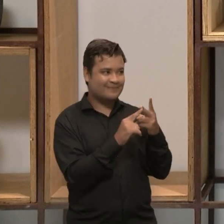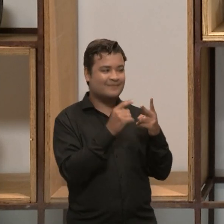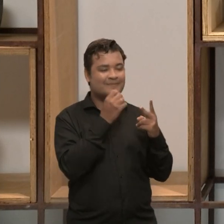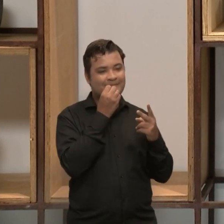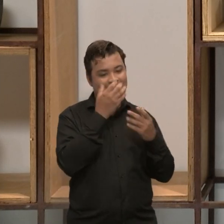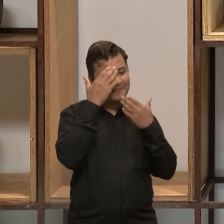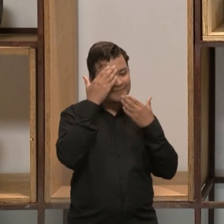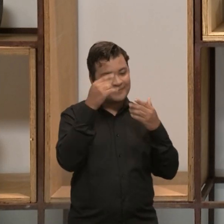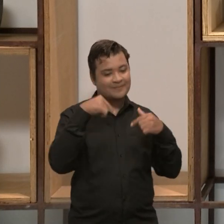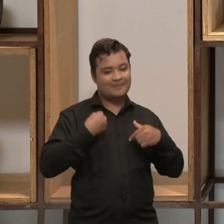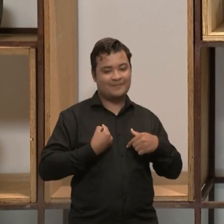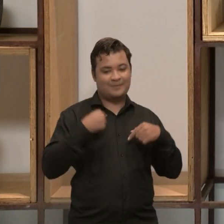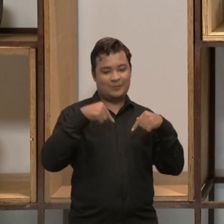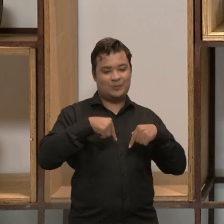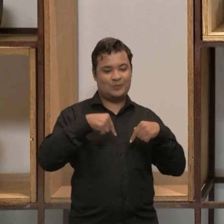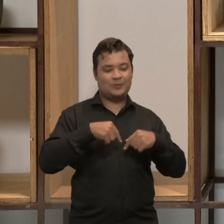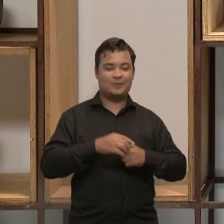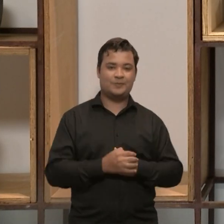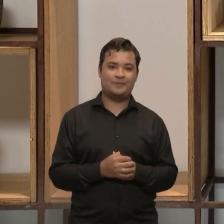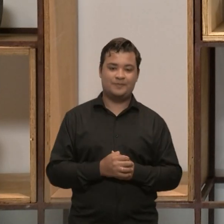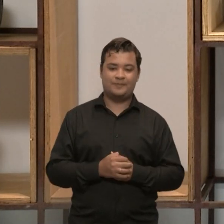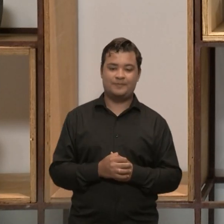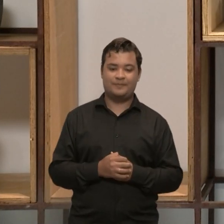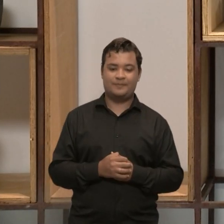poder contar com você aqui.